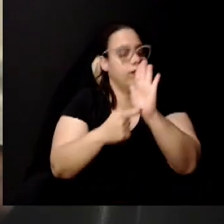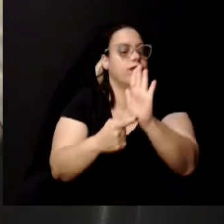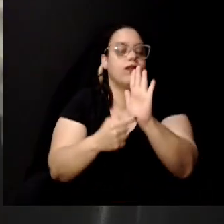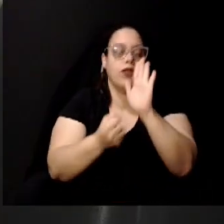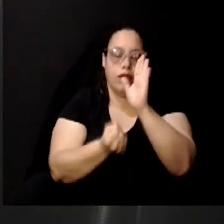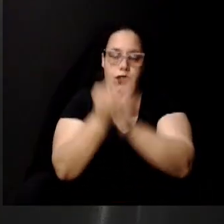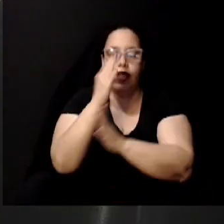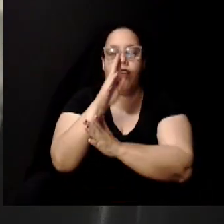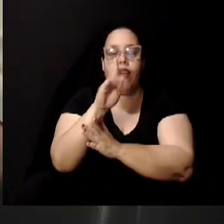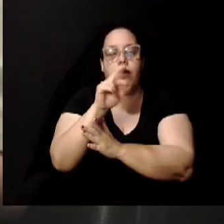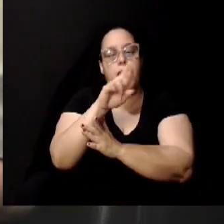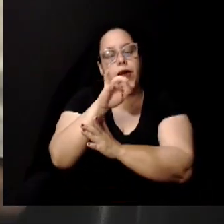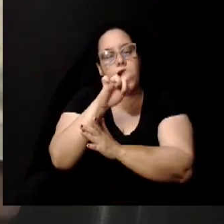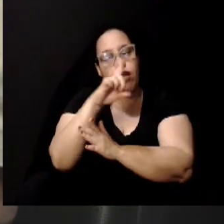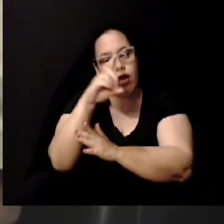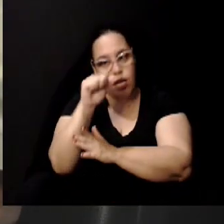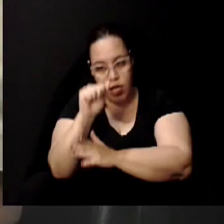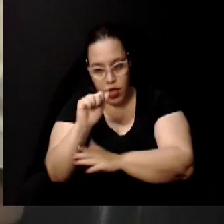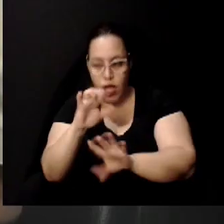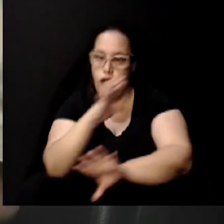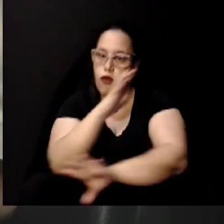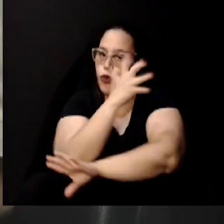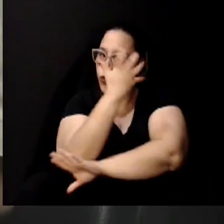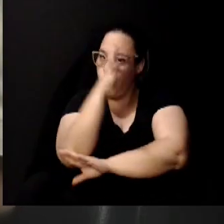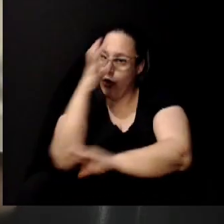Florestal. Apresentem também a criação